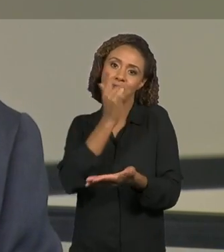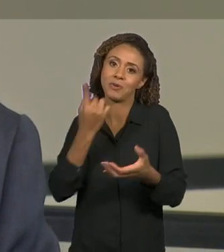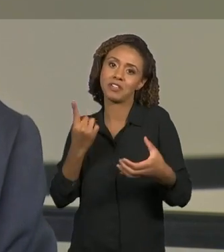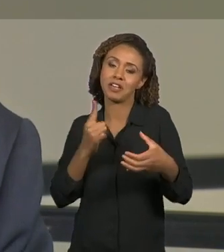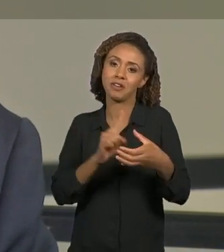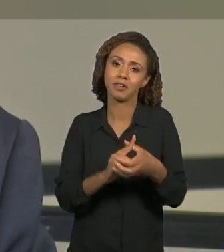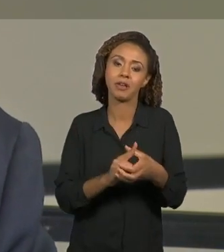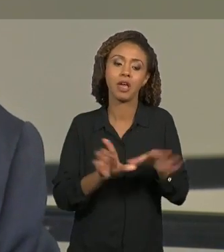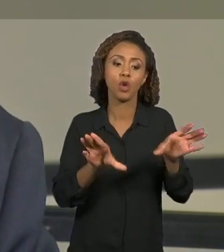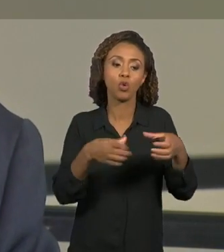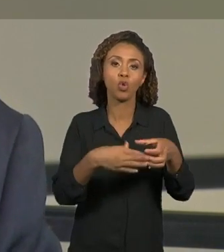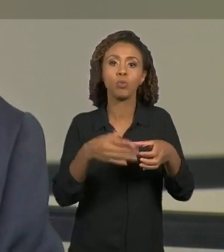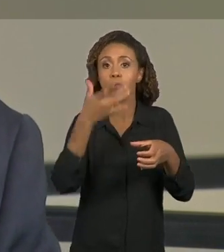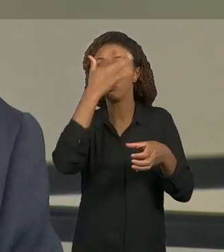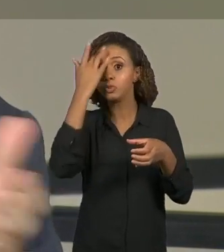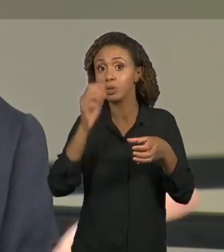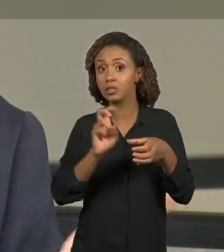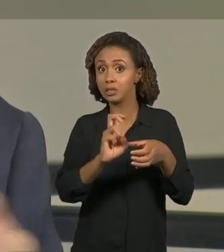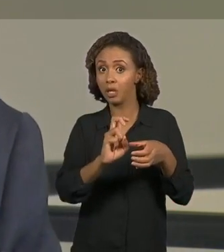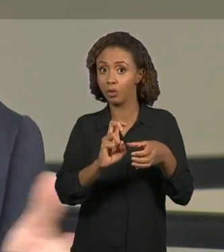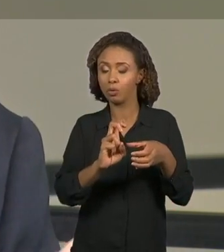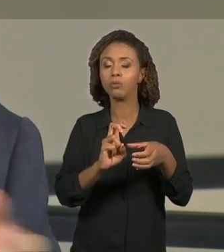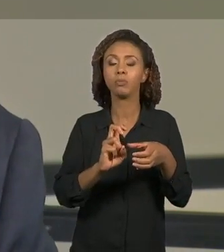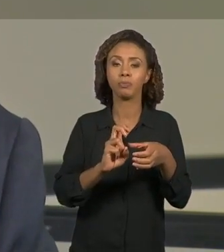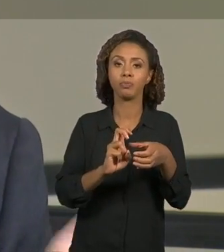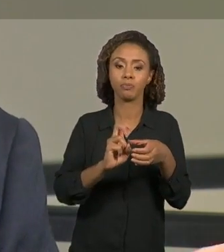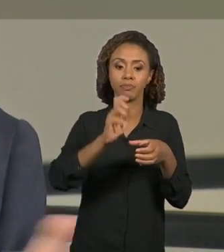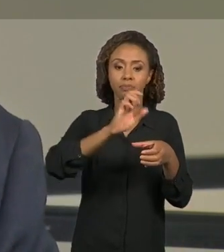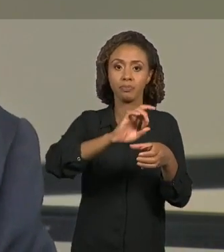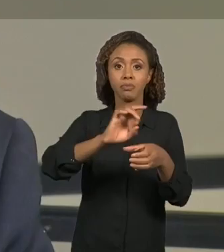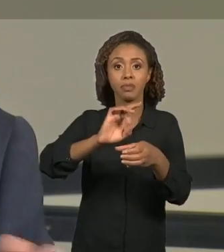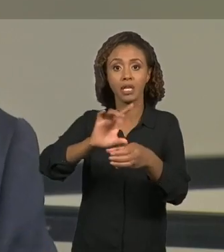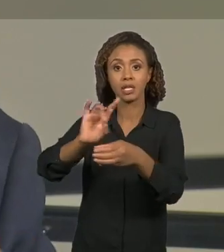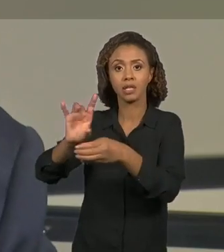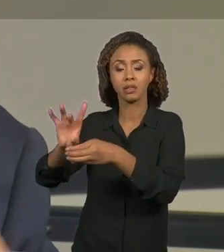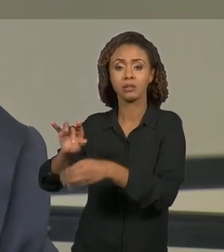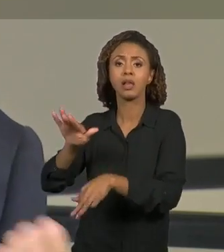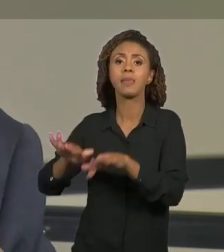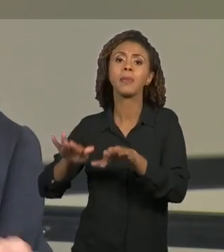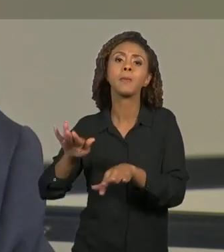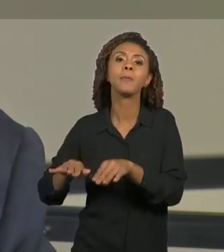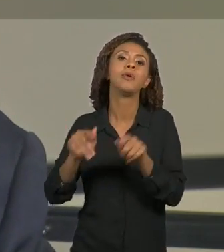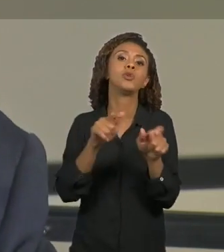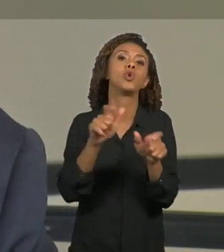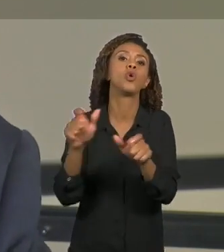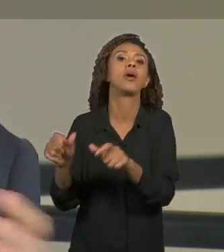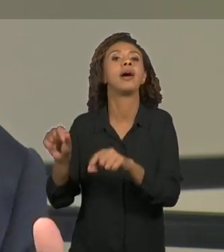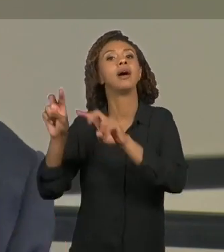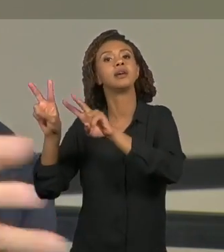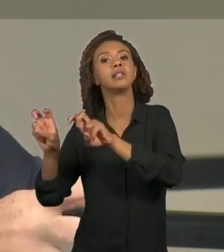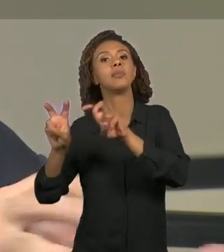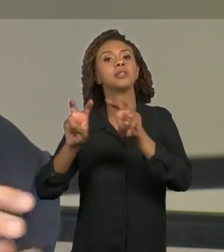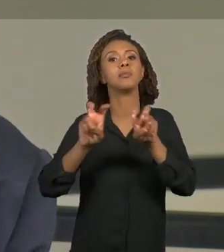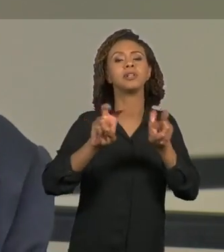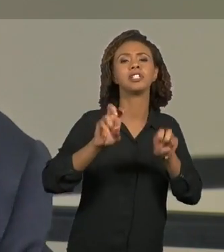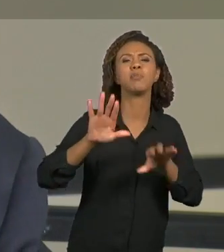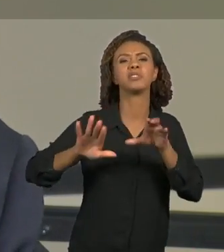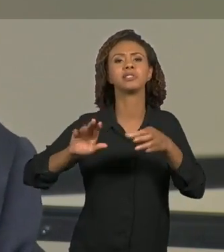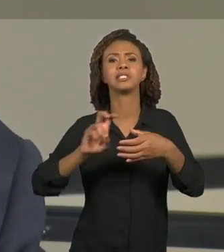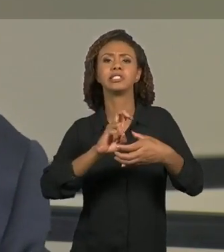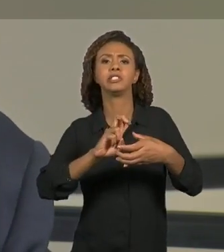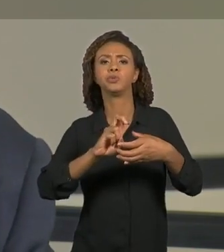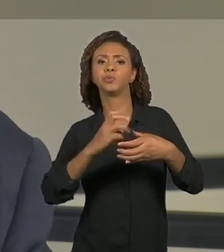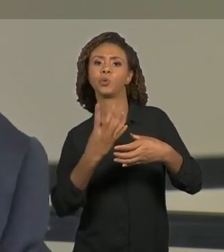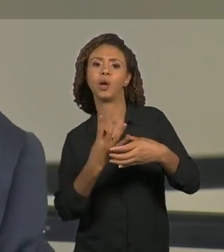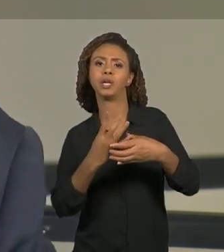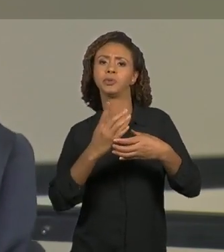seriam em média cinco alunos né eu ligo média porque pode ser alguns locais apenas do tema que você vai lá tem um pouco mesa ou um pouco mais